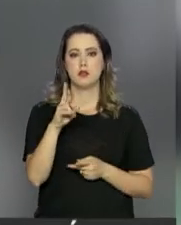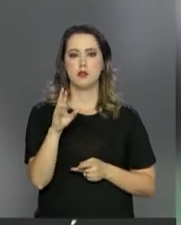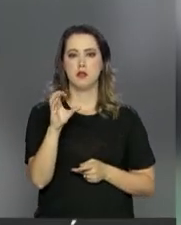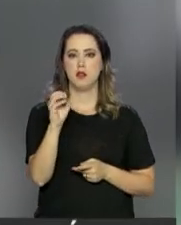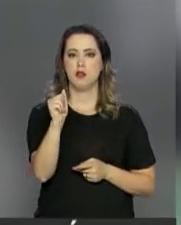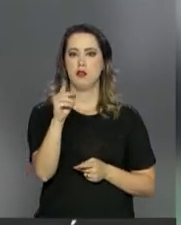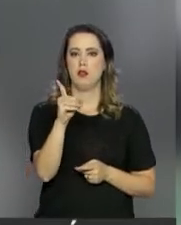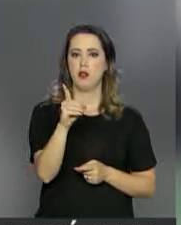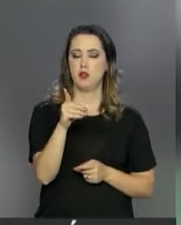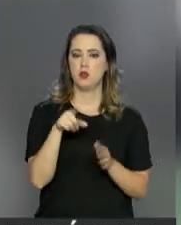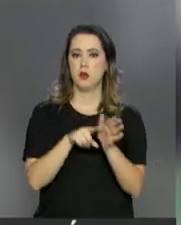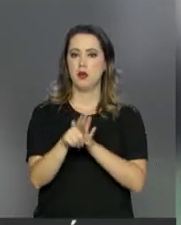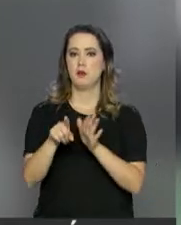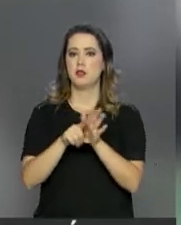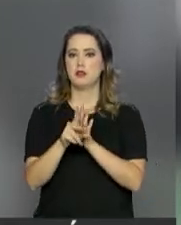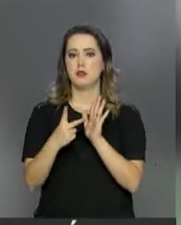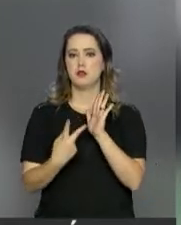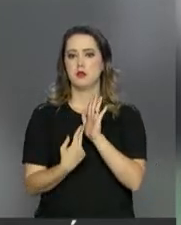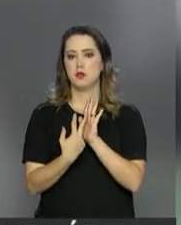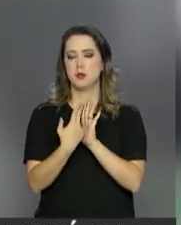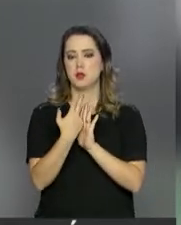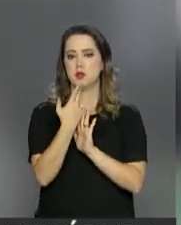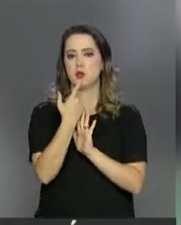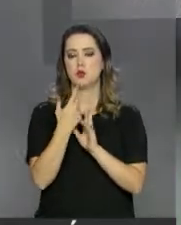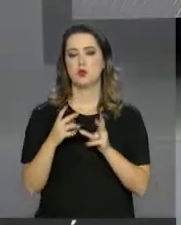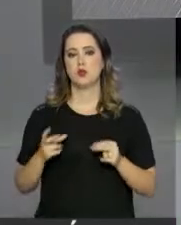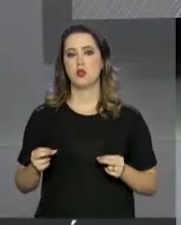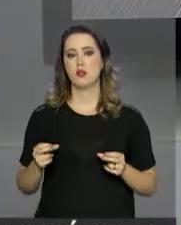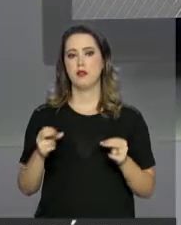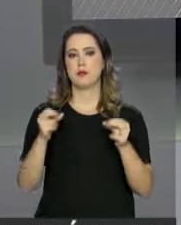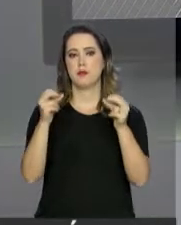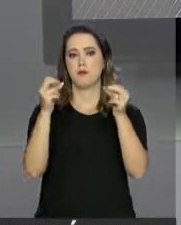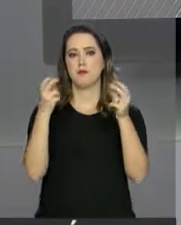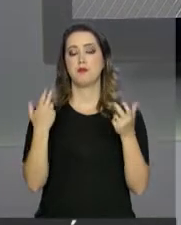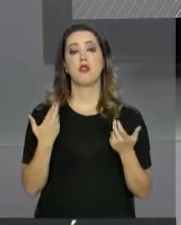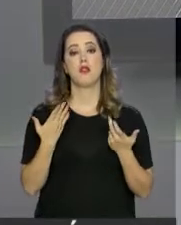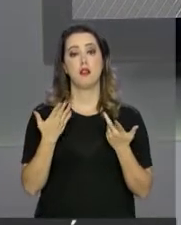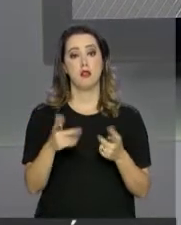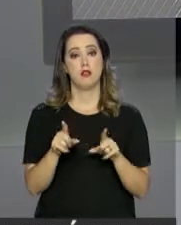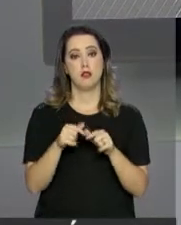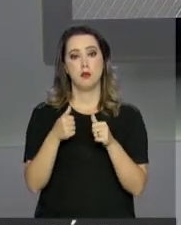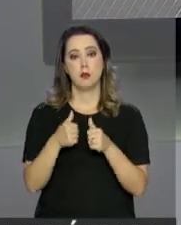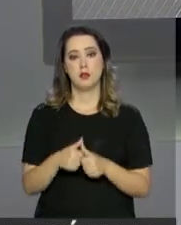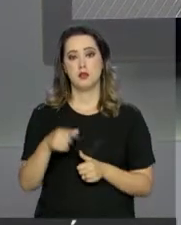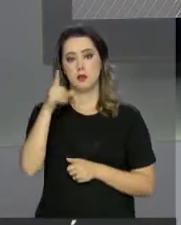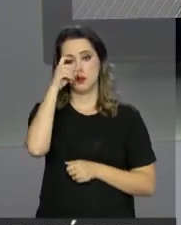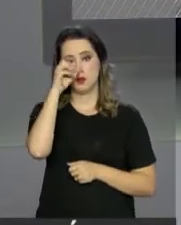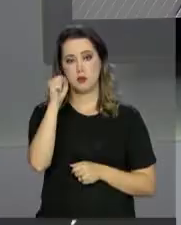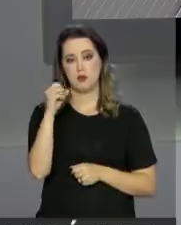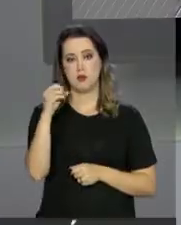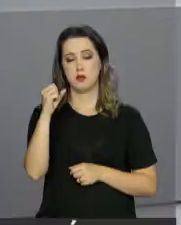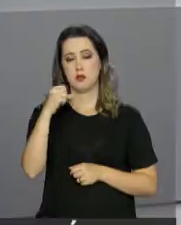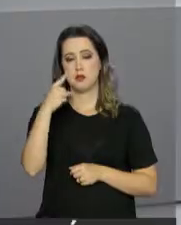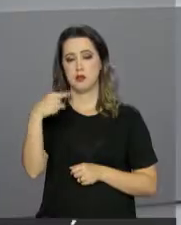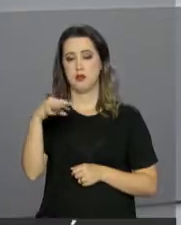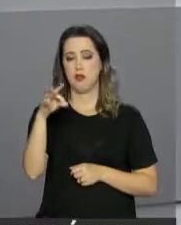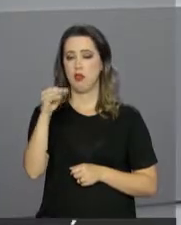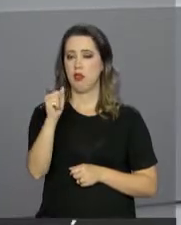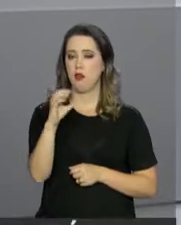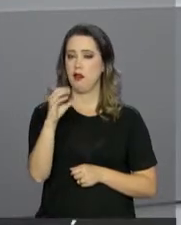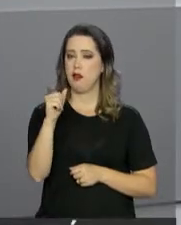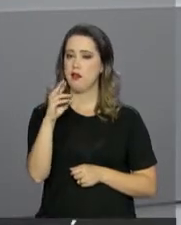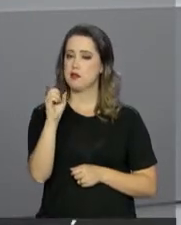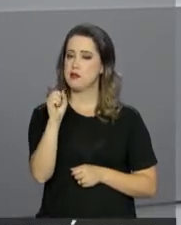pesquisas sobre cirurgias oncológicas o presidente esteve também na santa casa da cidade o